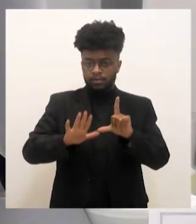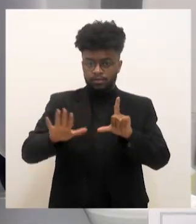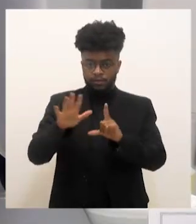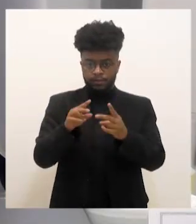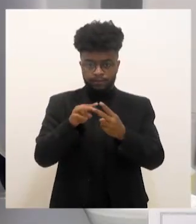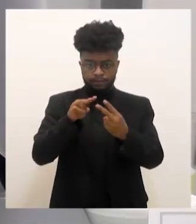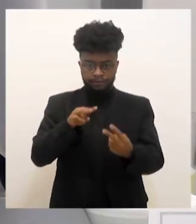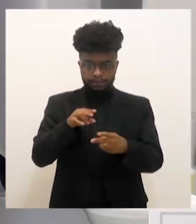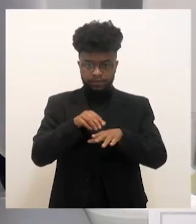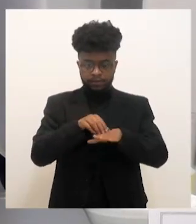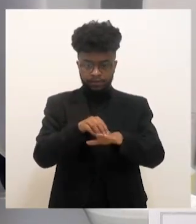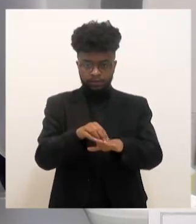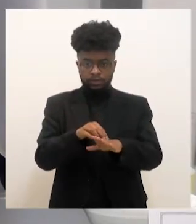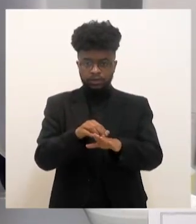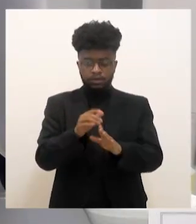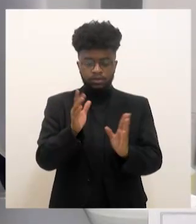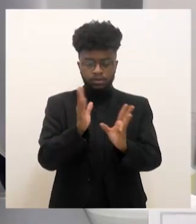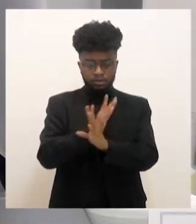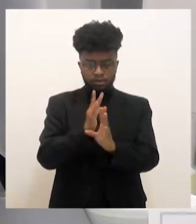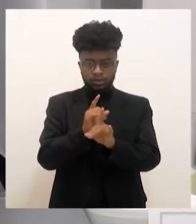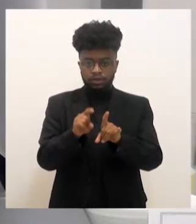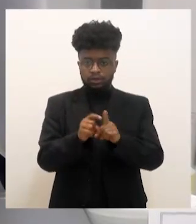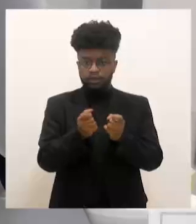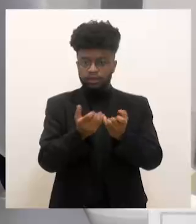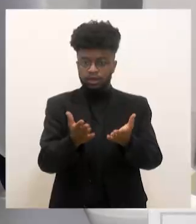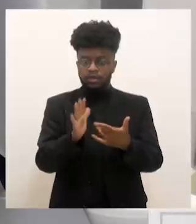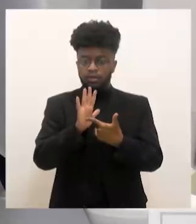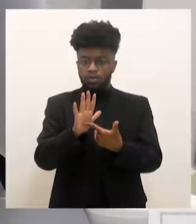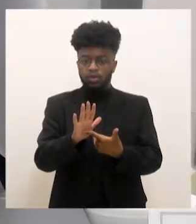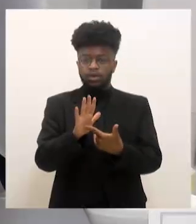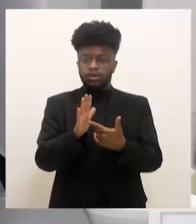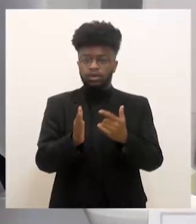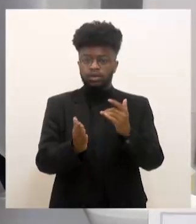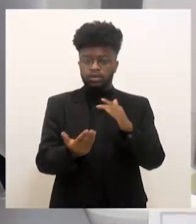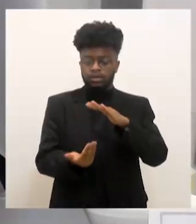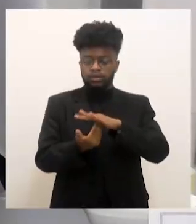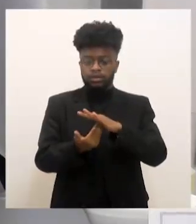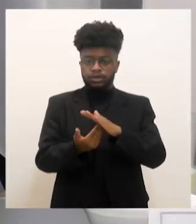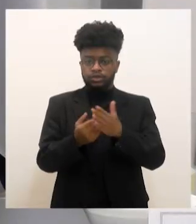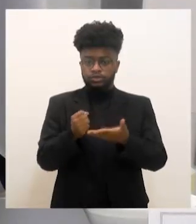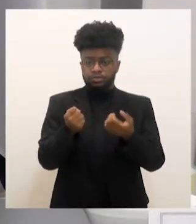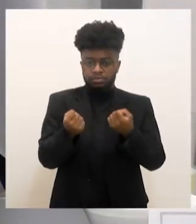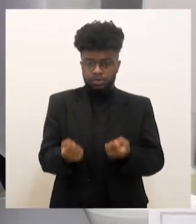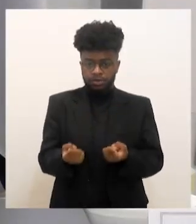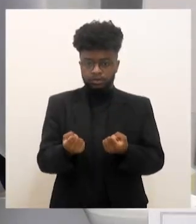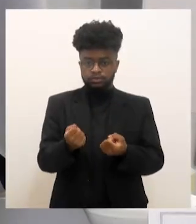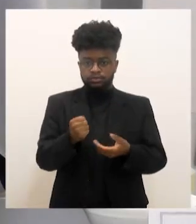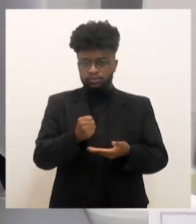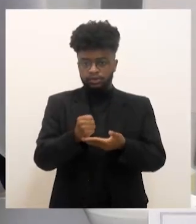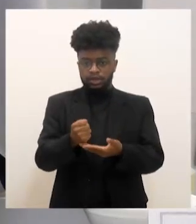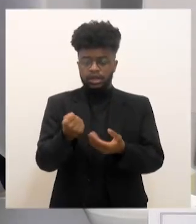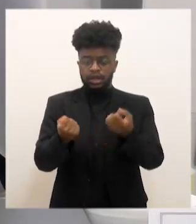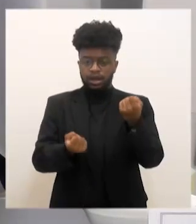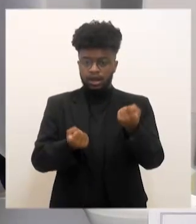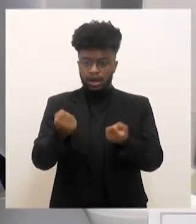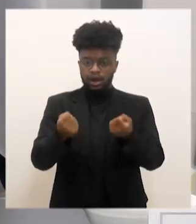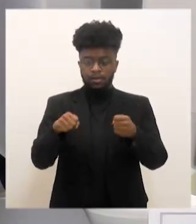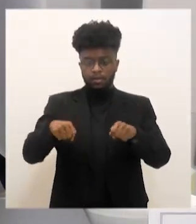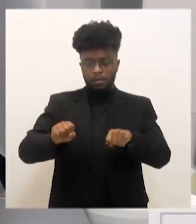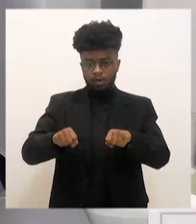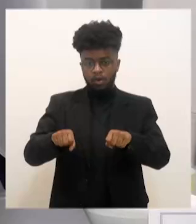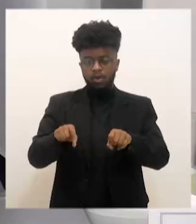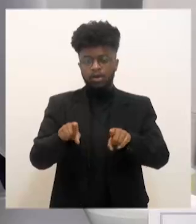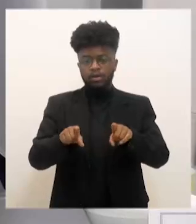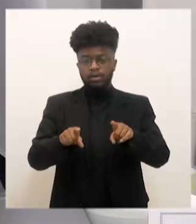de passageiros e entregas estabelecerem limite de peso para cargas transportadas por motocicletas e bicicletas, objetivando a